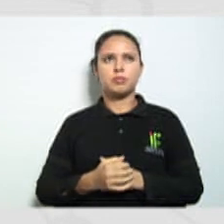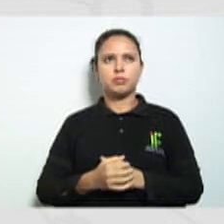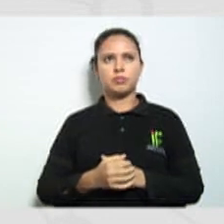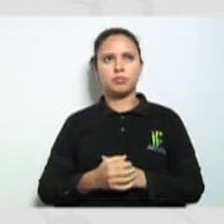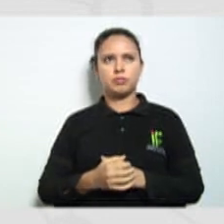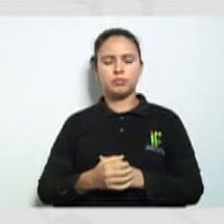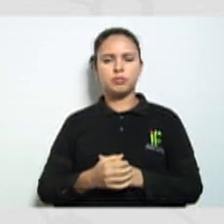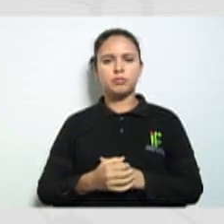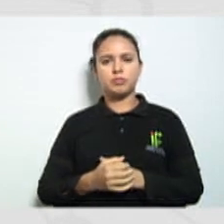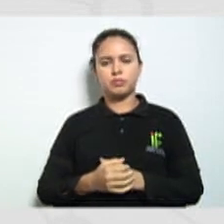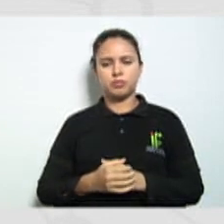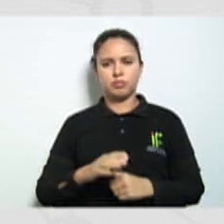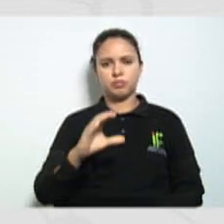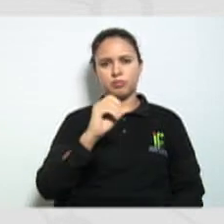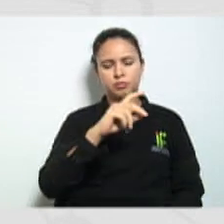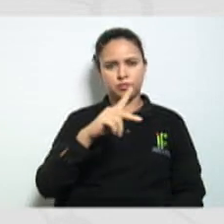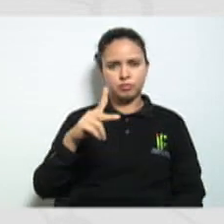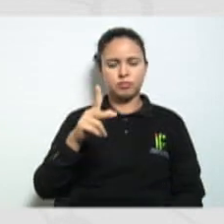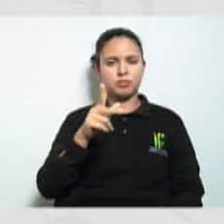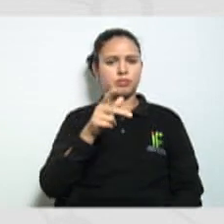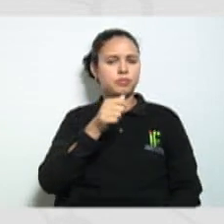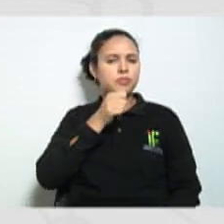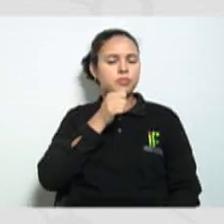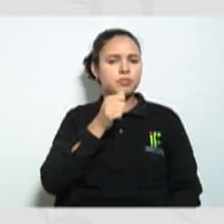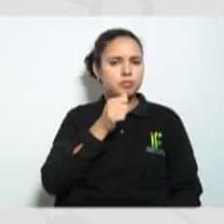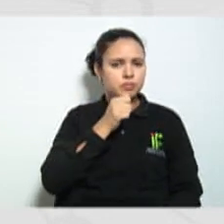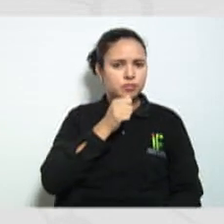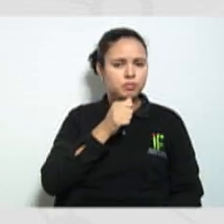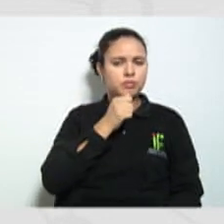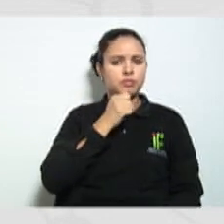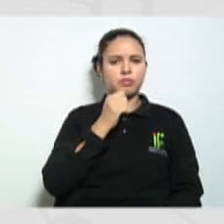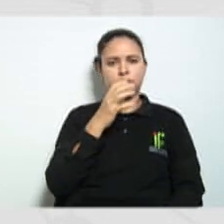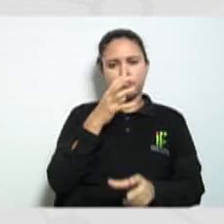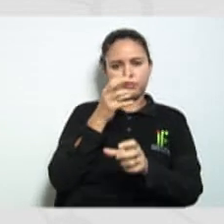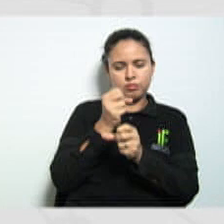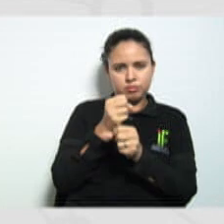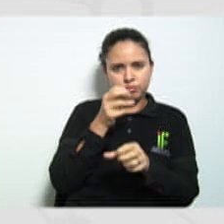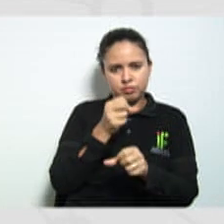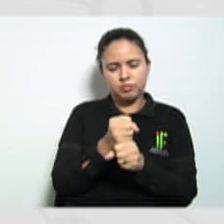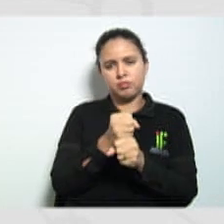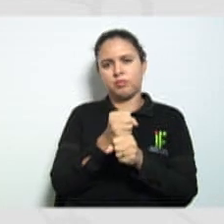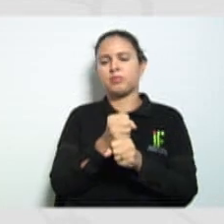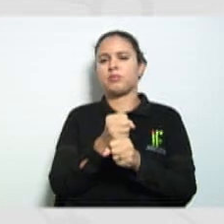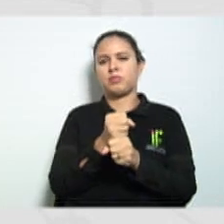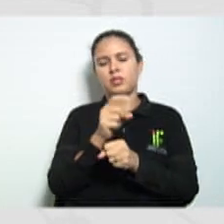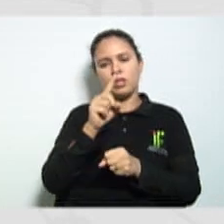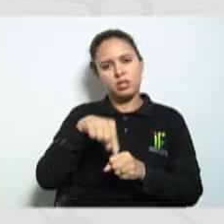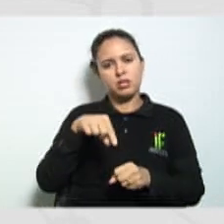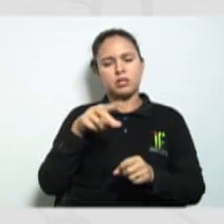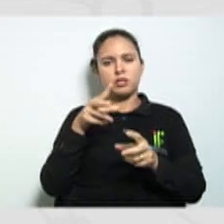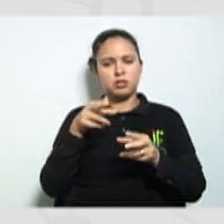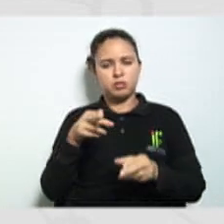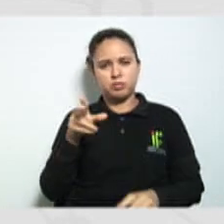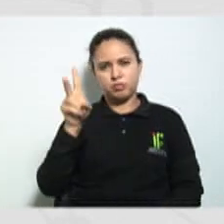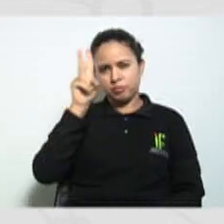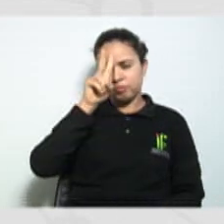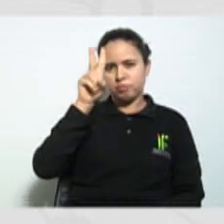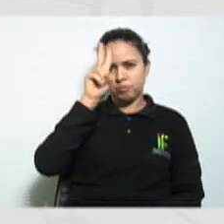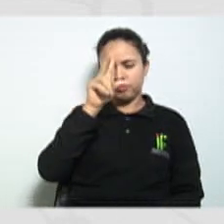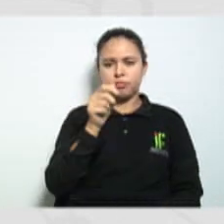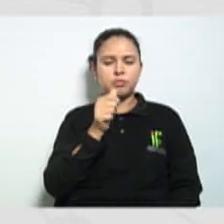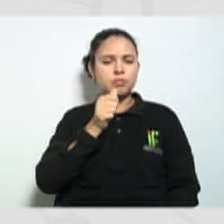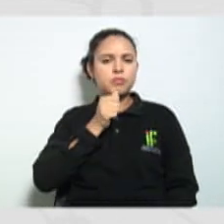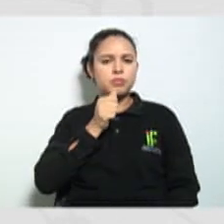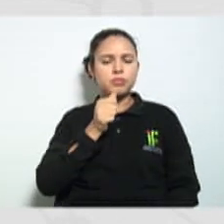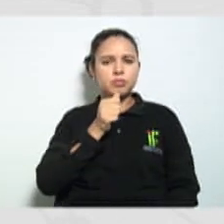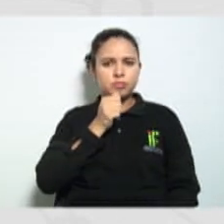Uma cooperativa sem contabilidade é uma hacienda sem história, sem as mínimas condições de sobreviver no mercado atual e de planejar